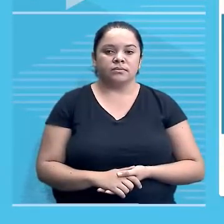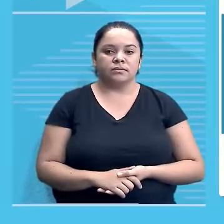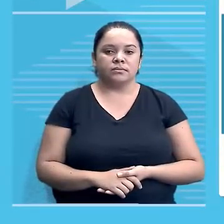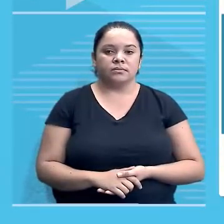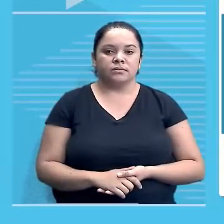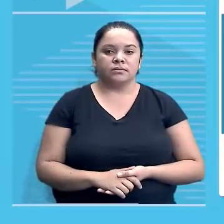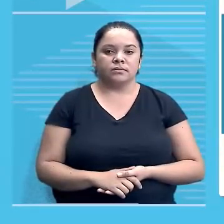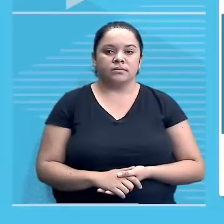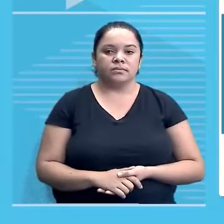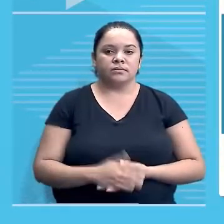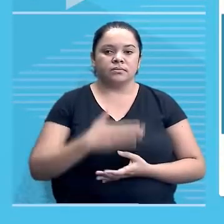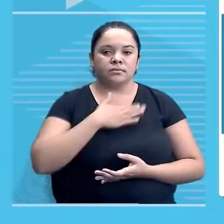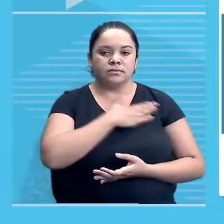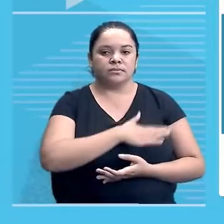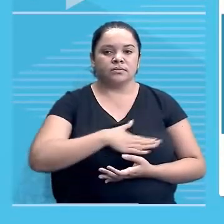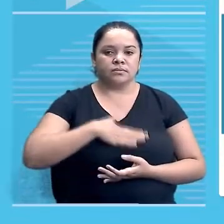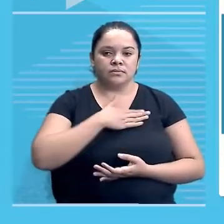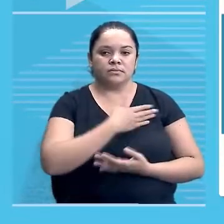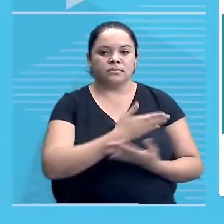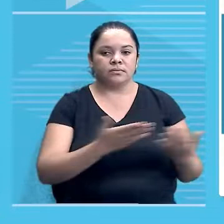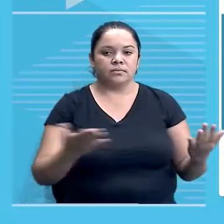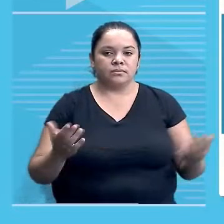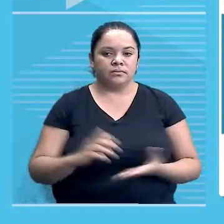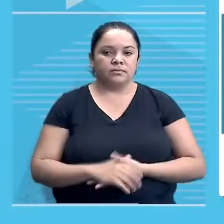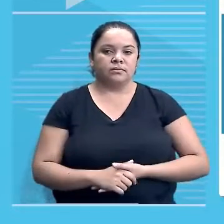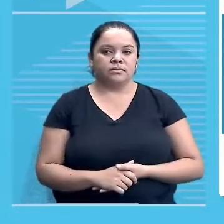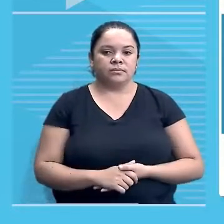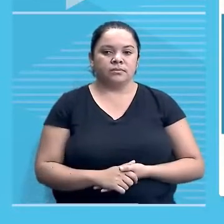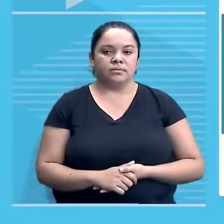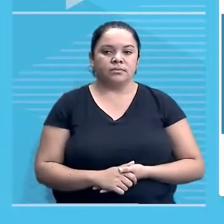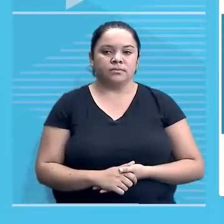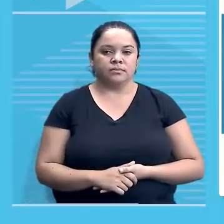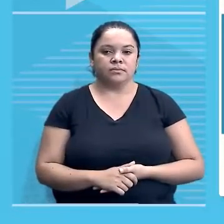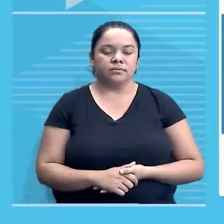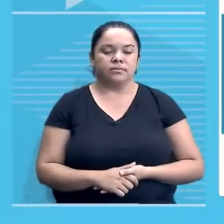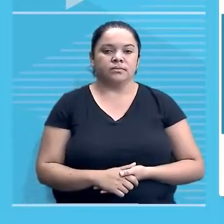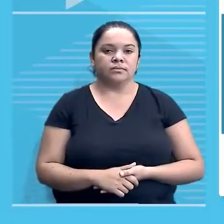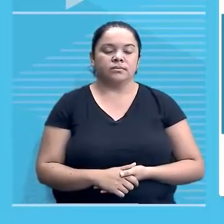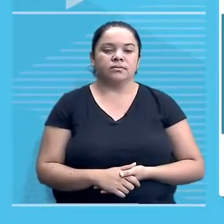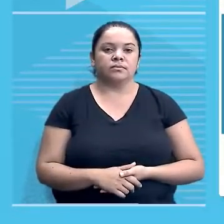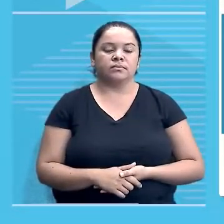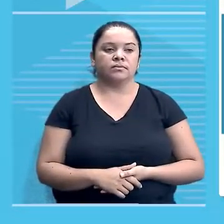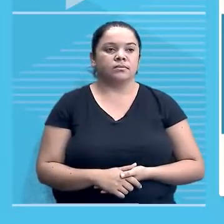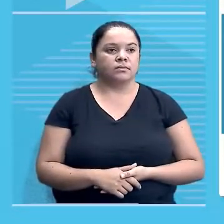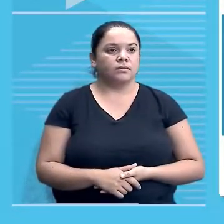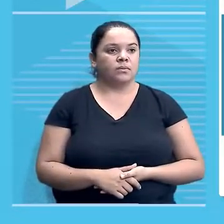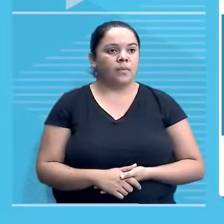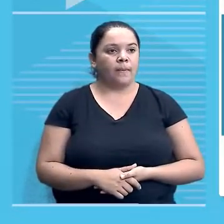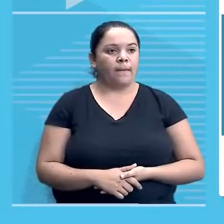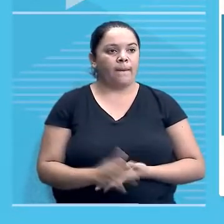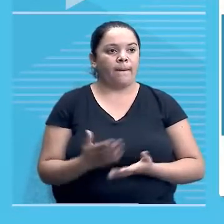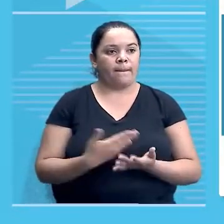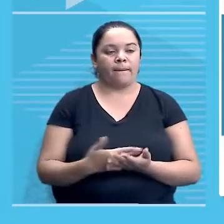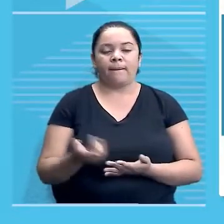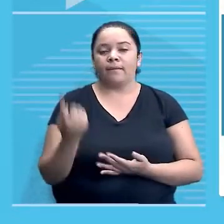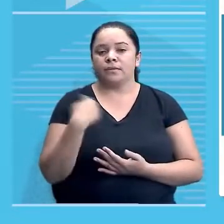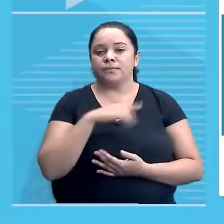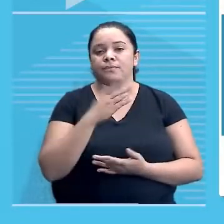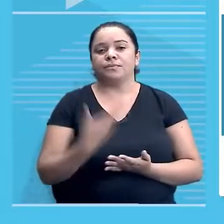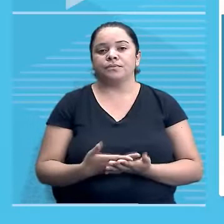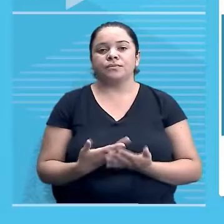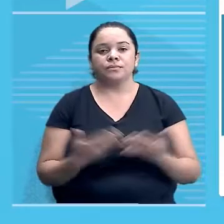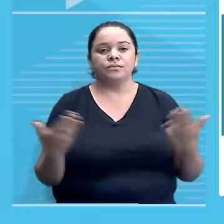um prazer estar aqui com todos vocês. Vamos então, galerinha, começar o nosso encontro de hoje, que ele vai